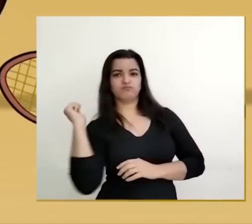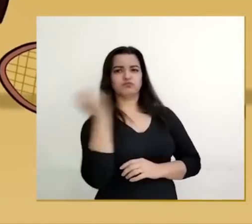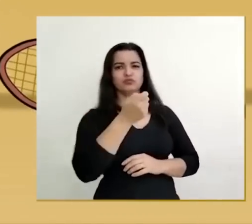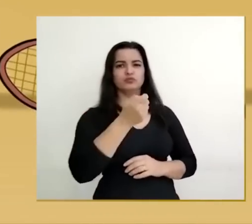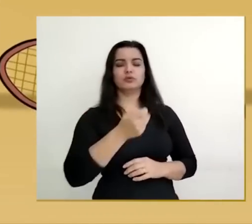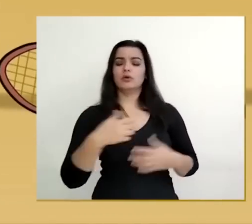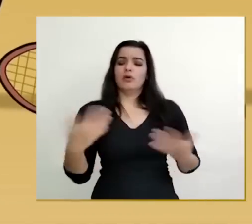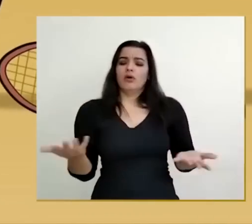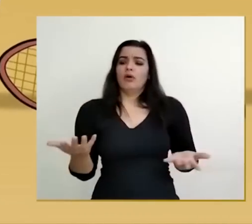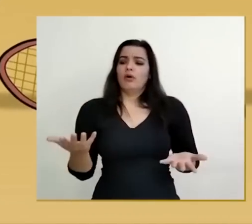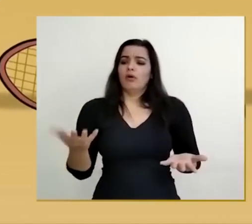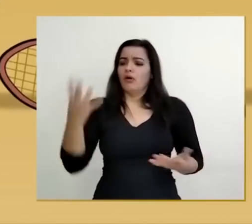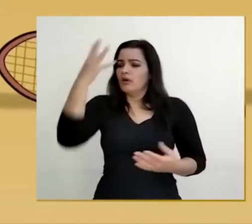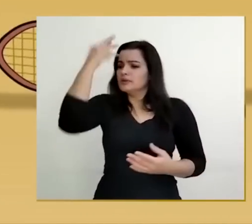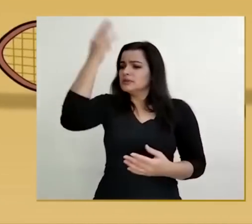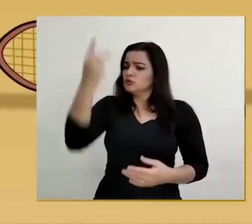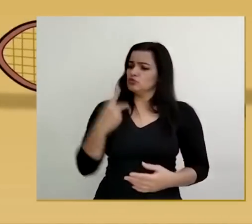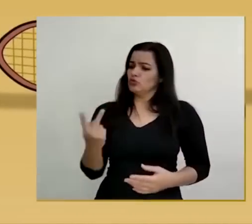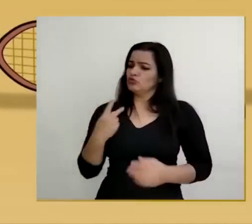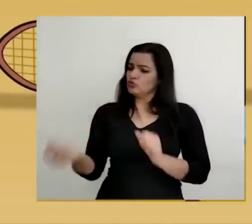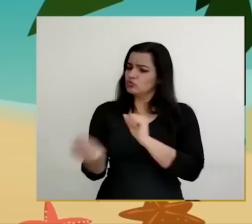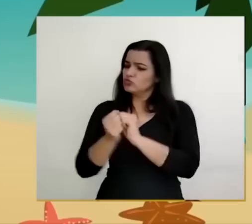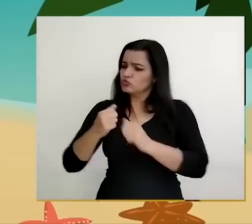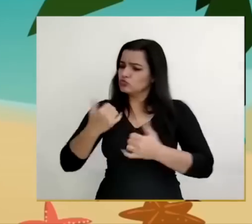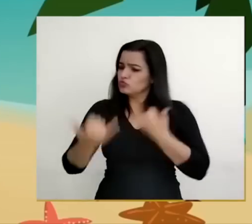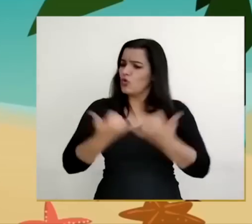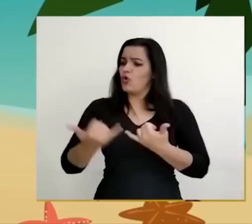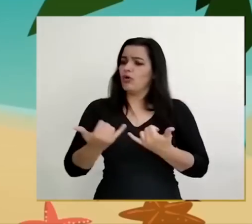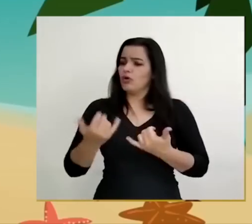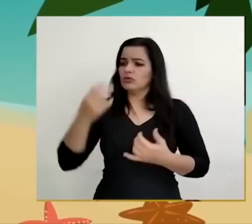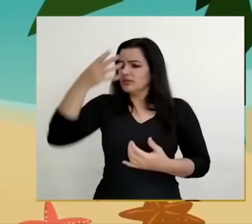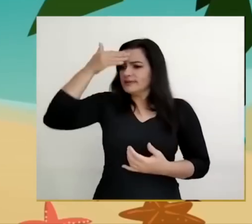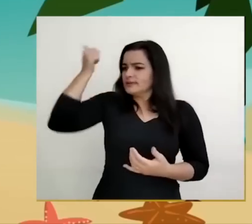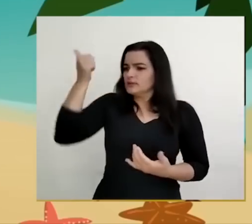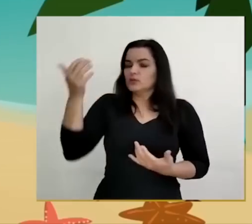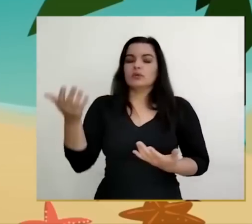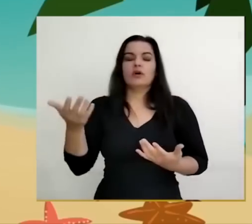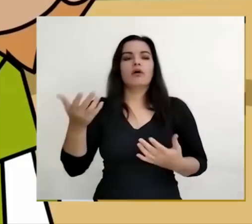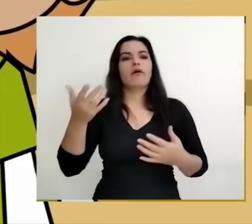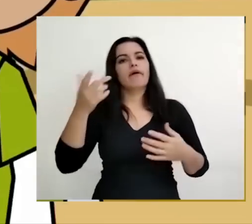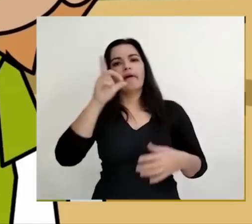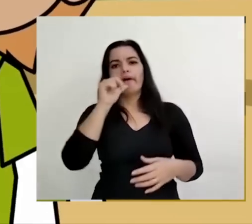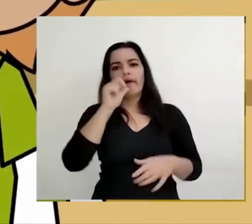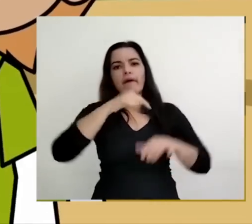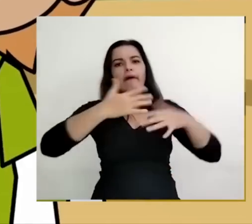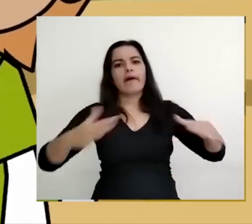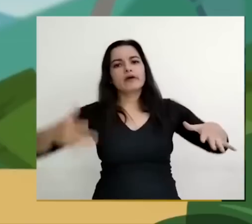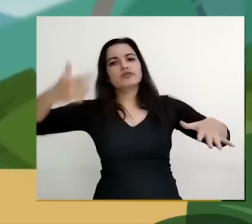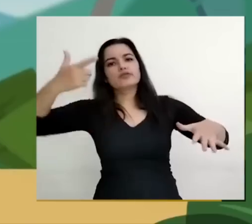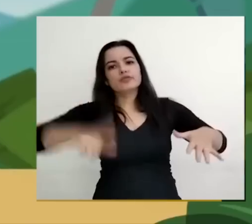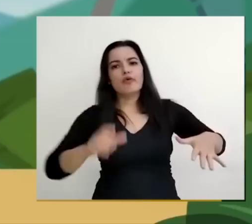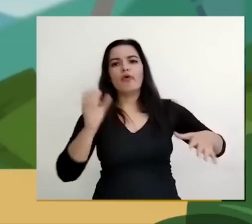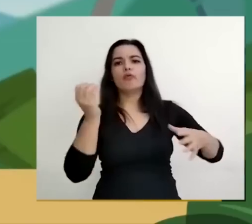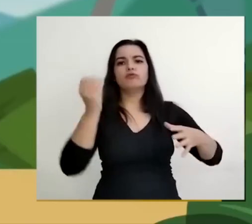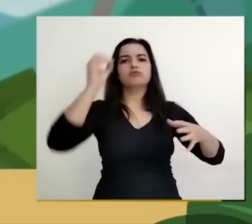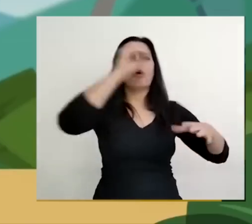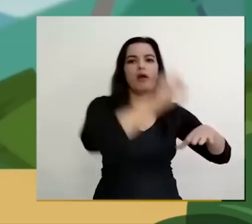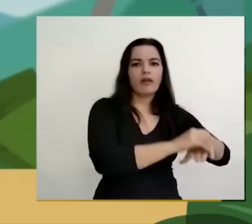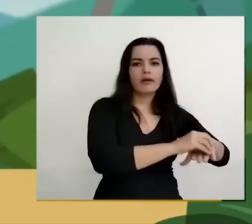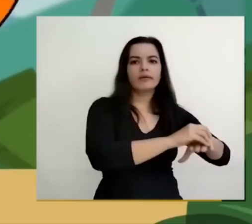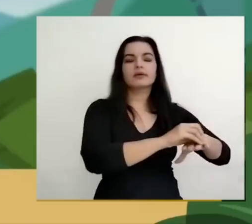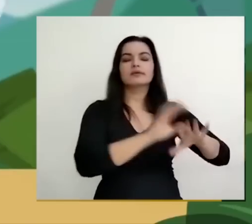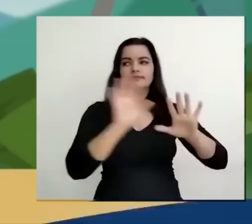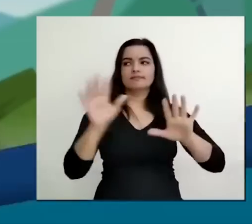Ei, Zico, somos uma dupla, não se lembra? Ah, no mar de novo? Não acredito! Deixa comigo,